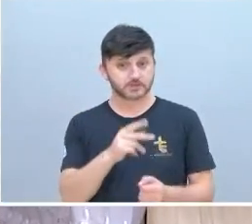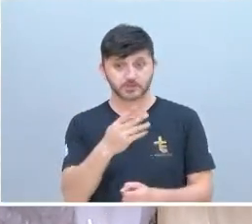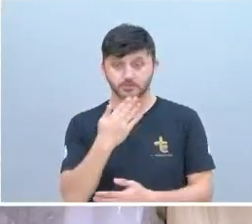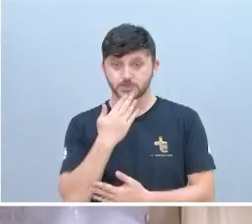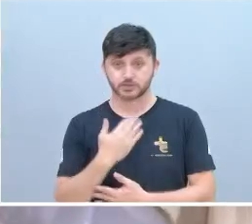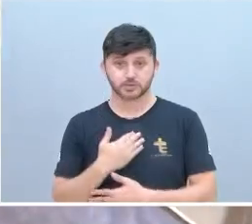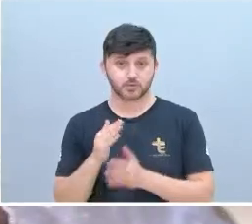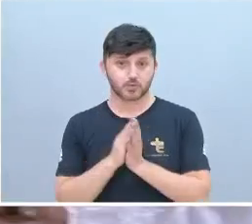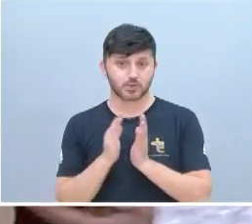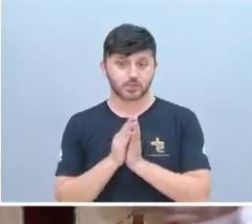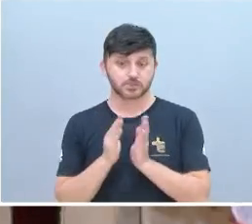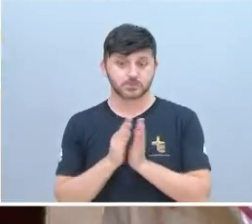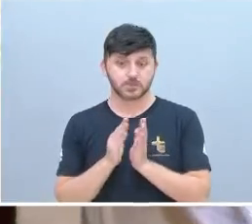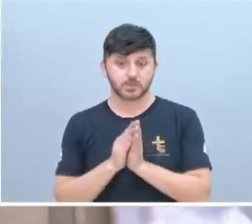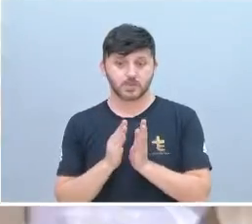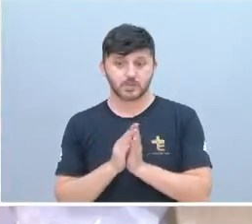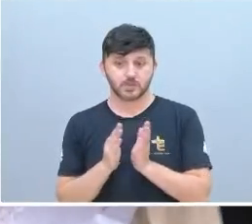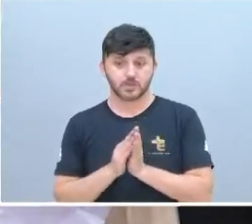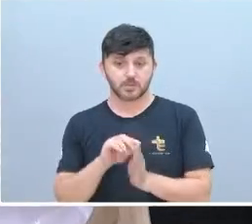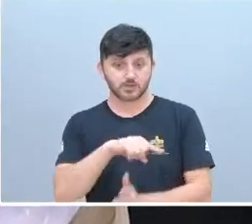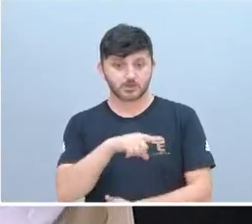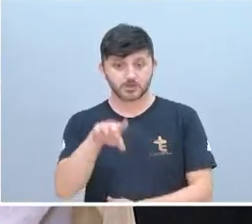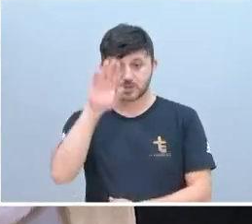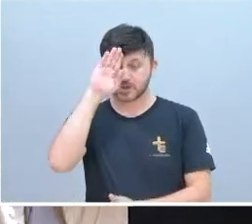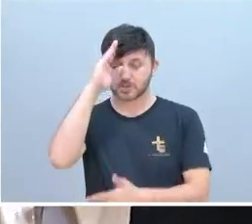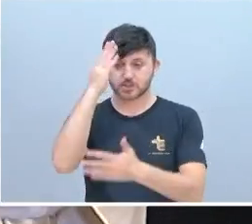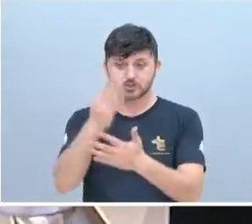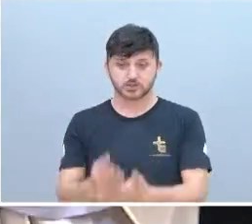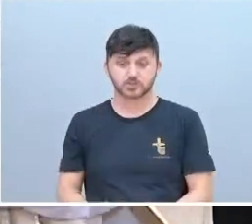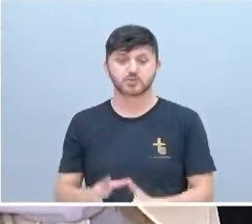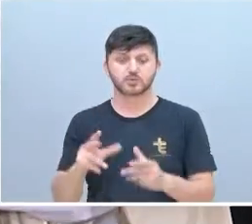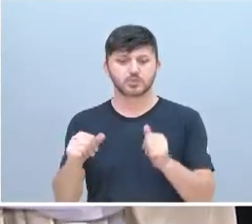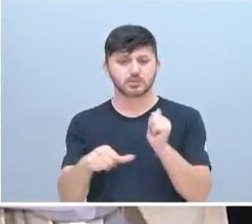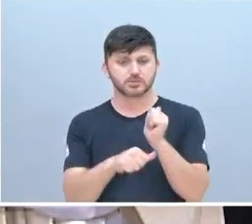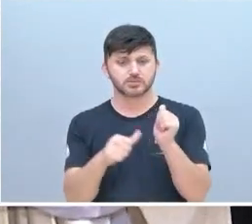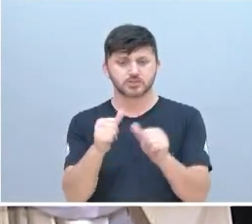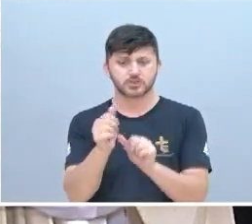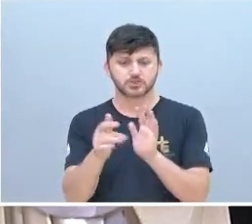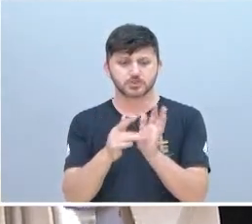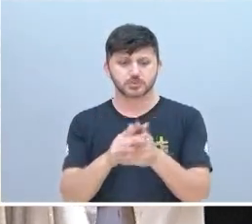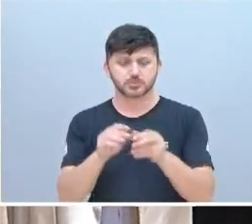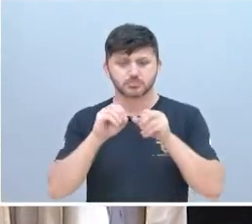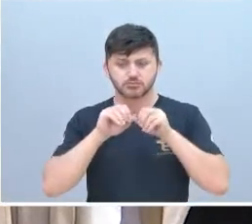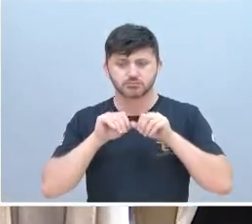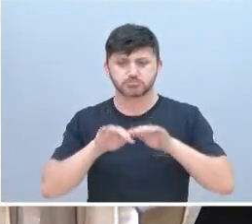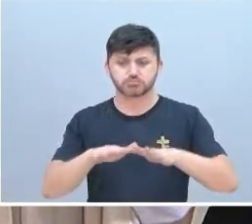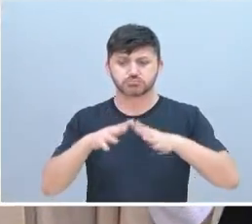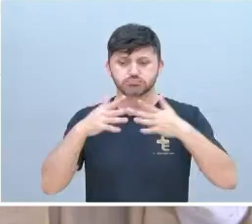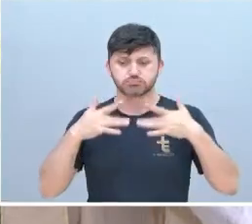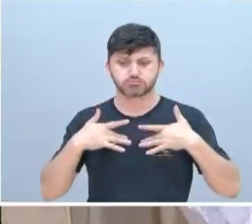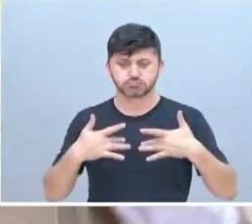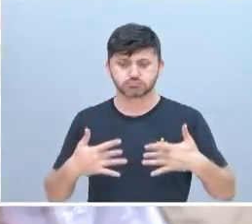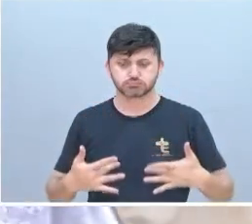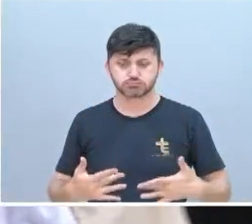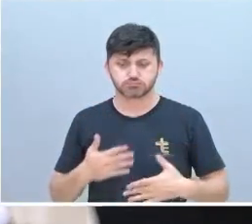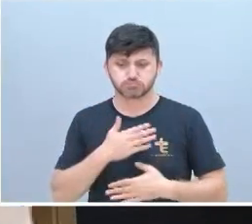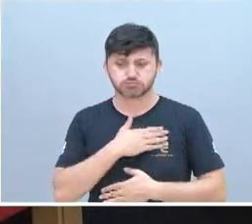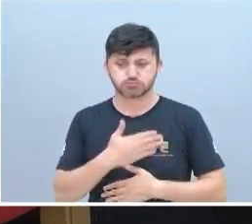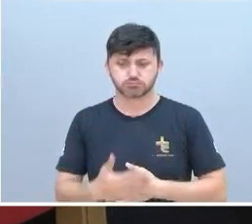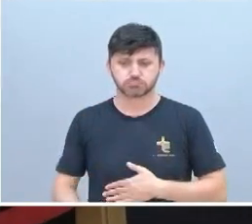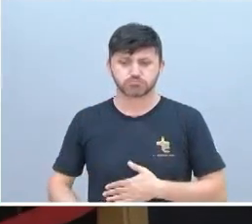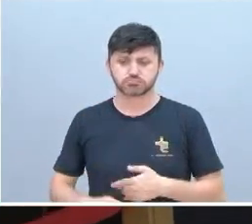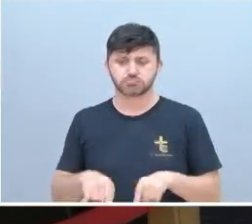pedido. E acreditando que das santas chagas de nosso Senhor corre o sangue